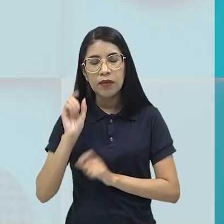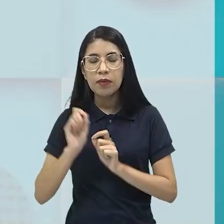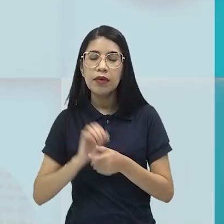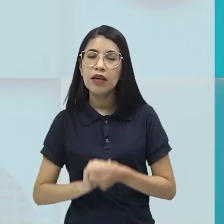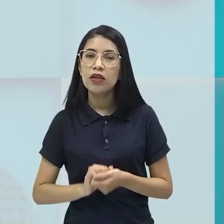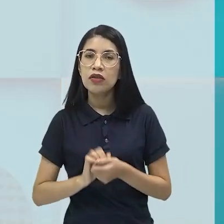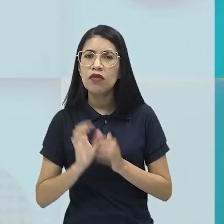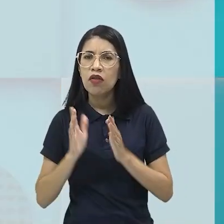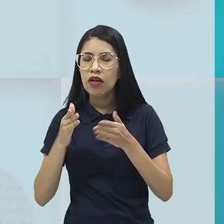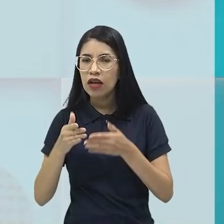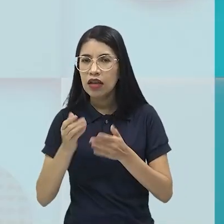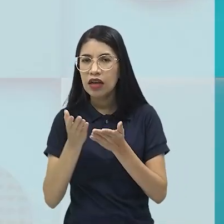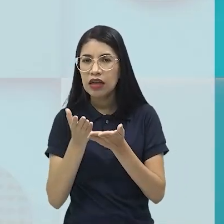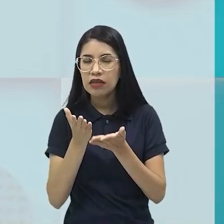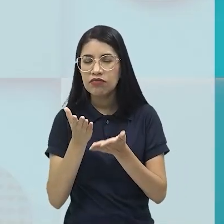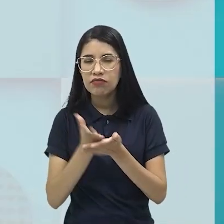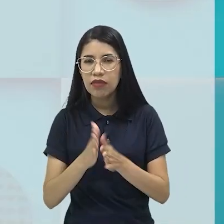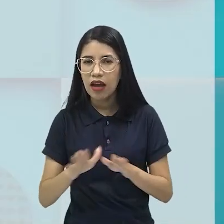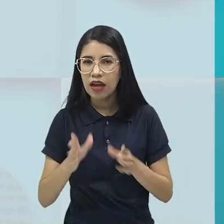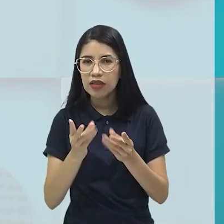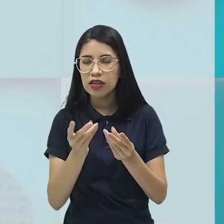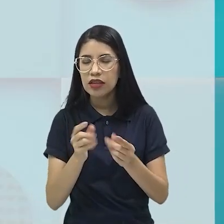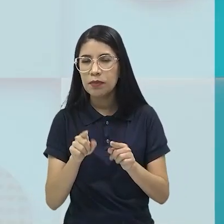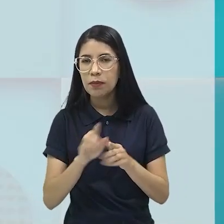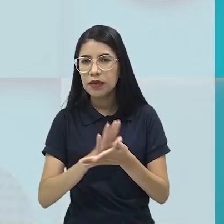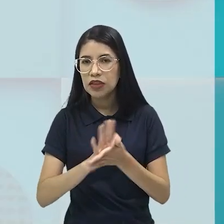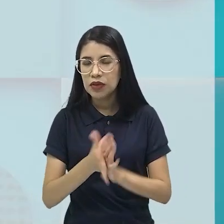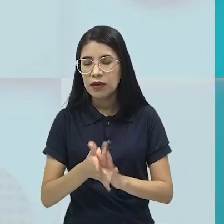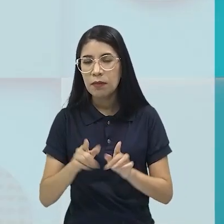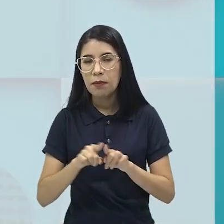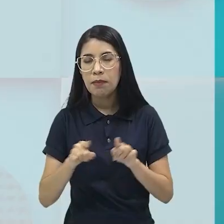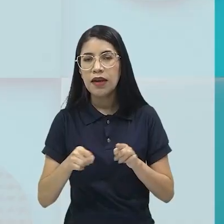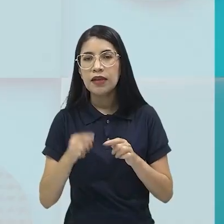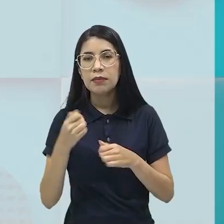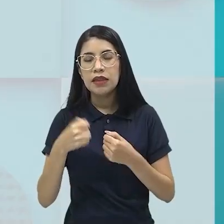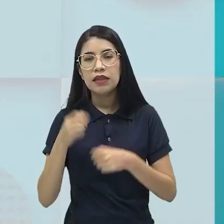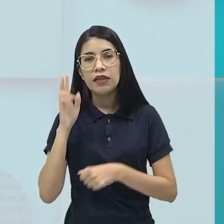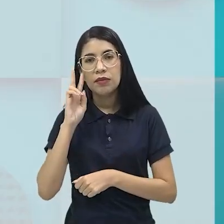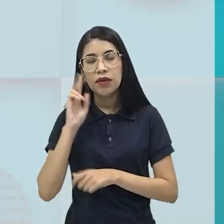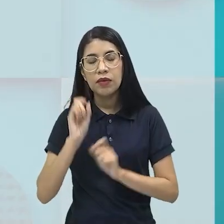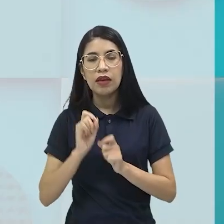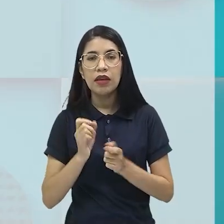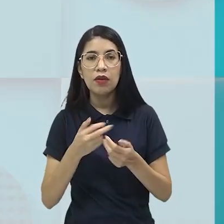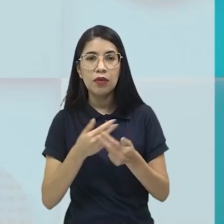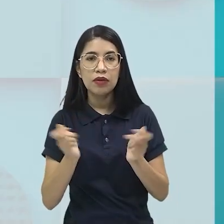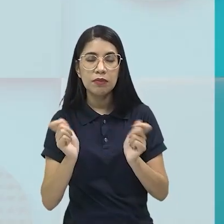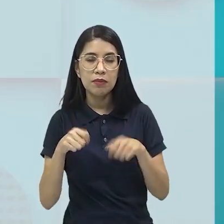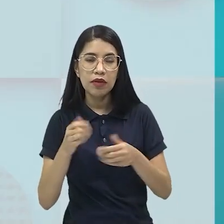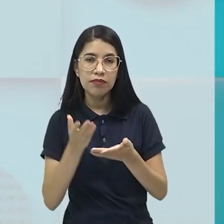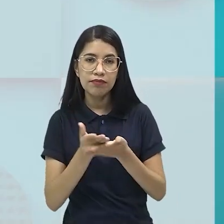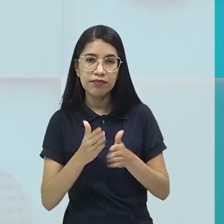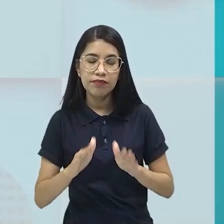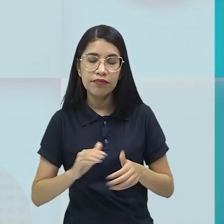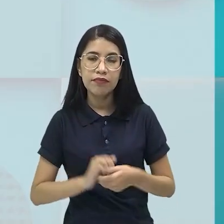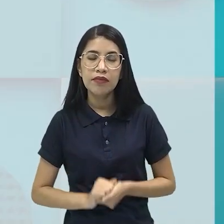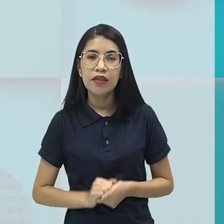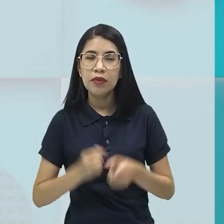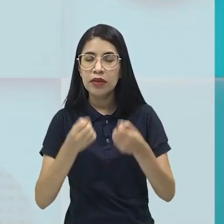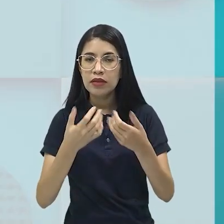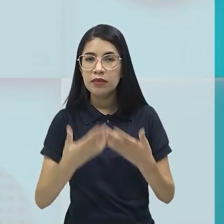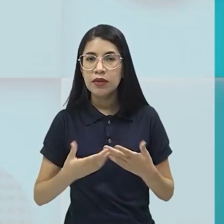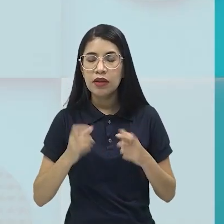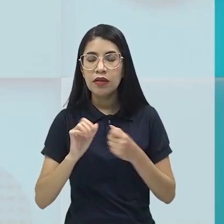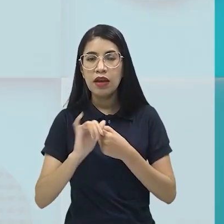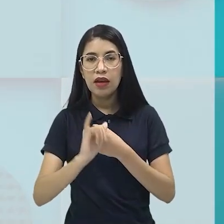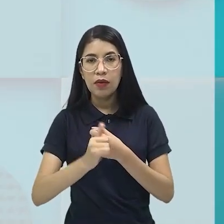verdade é para dizer, não, às vezes nós precisamos saber que as coisas podem acabar. Perfeito? Então falamos um pouquinho sobre crônica